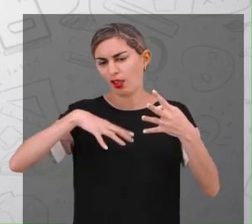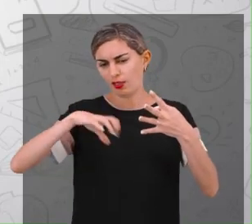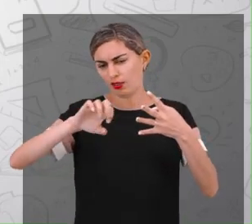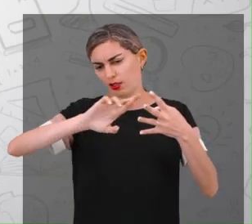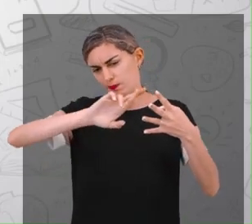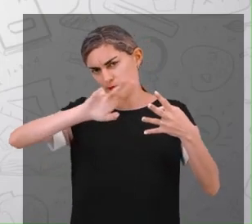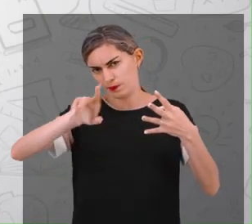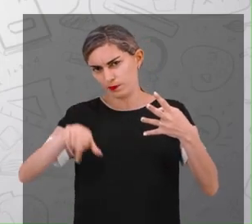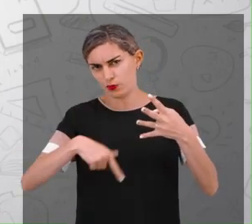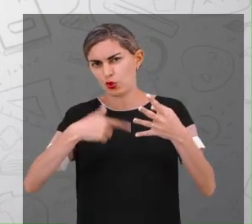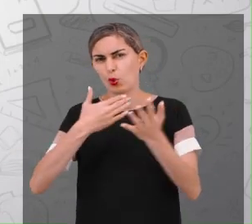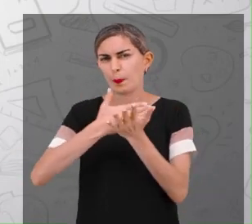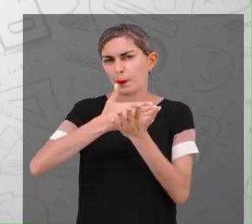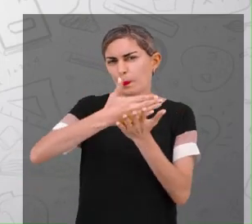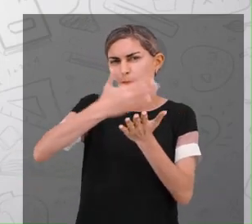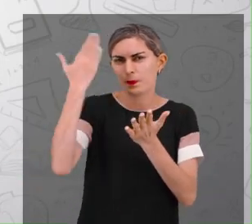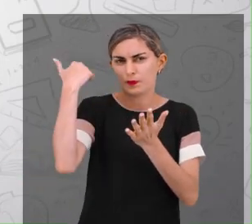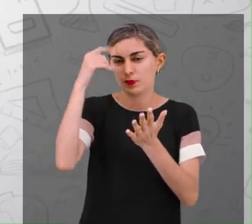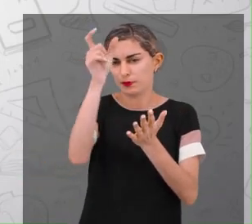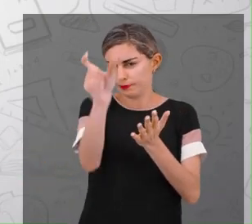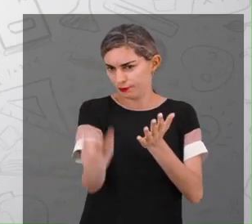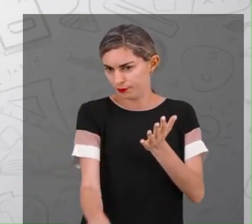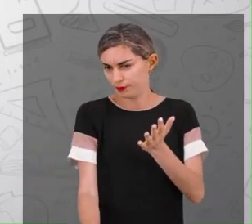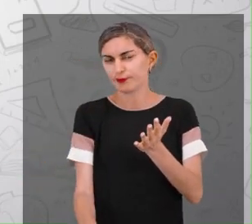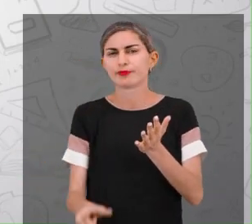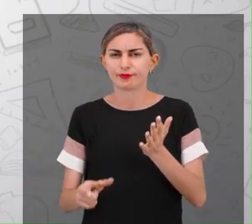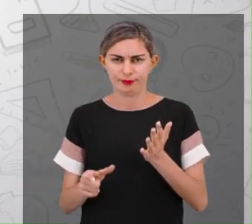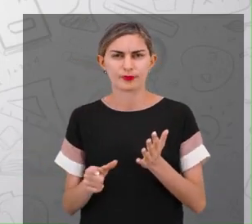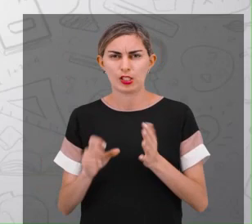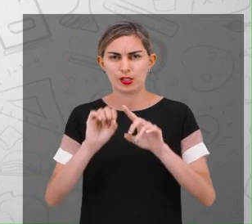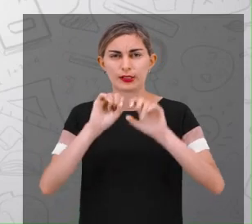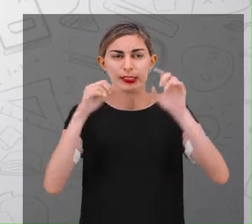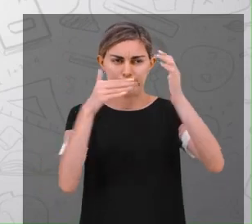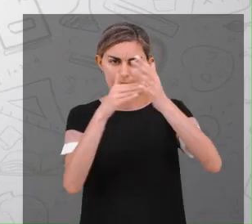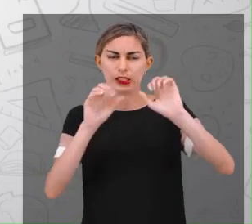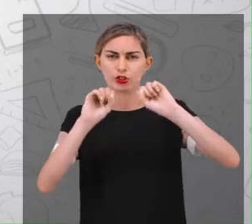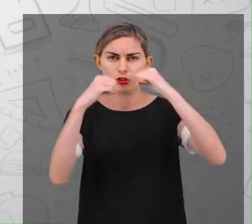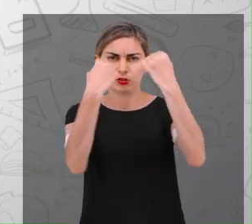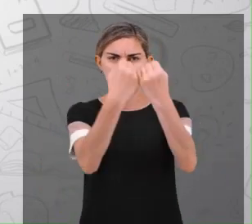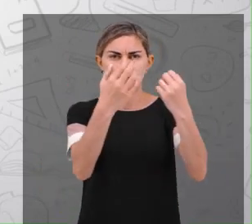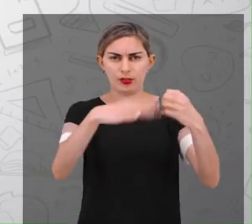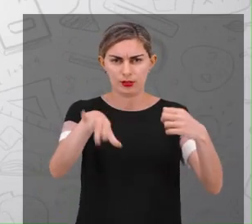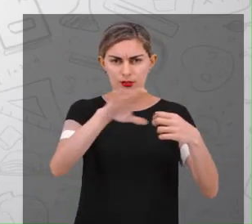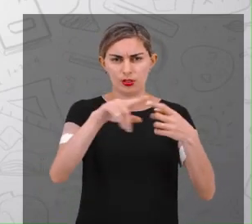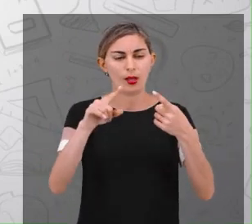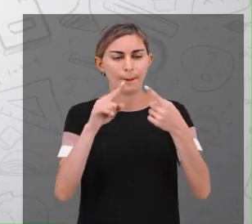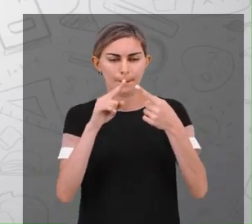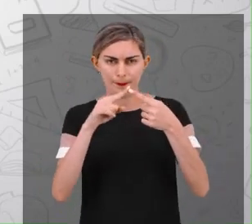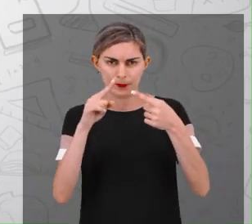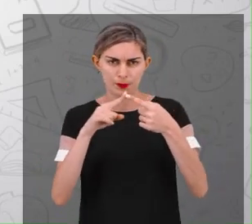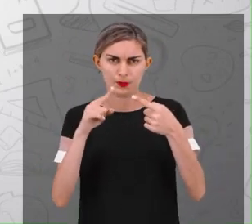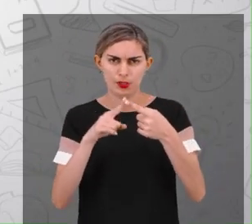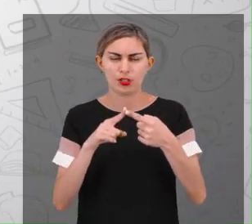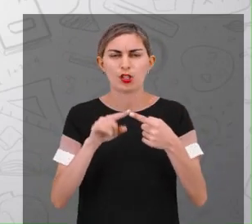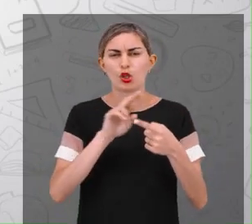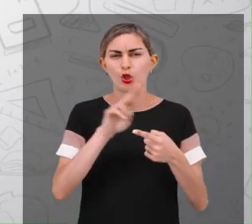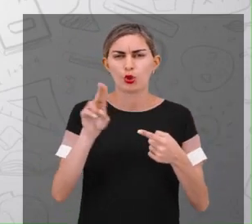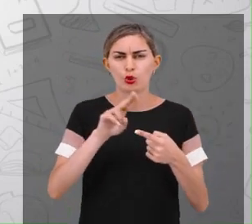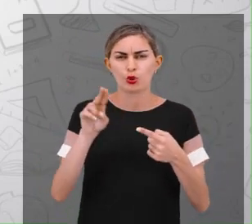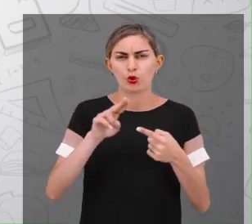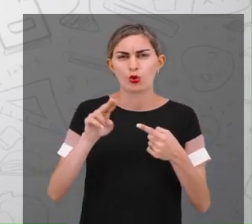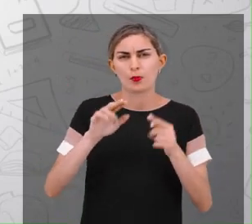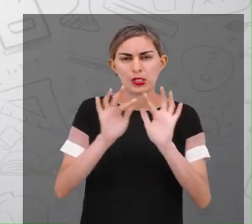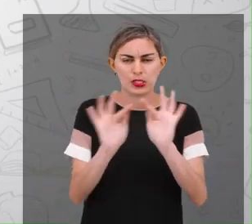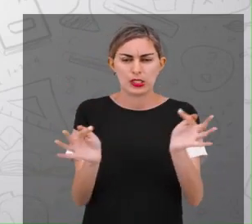ética, desde o micro, ou seja, o indivíduo, até o macro, a sociedade. A primeira categoria é chamada de